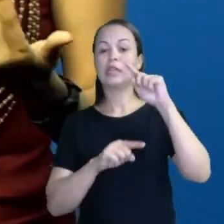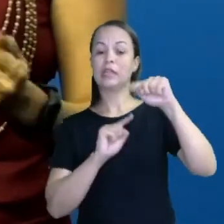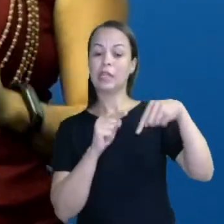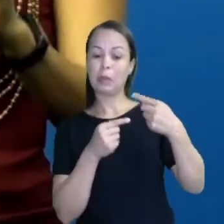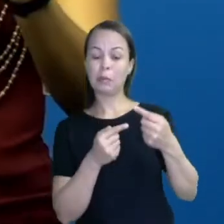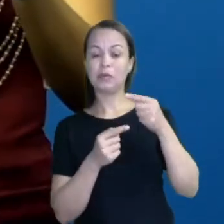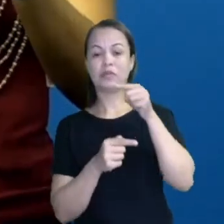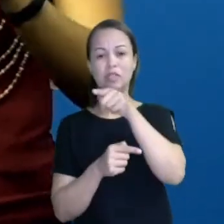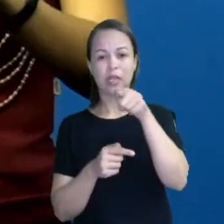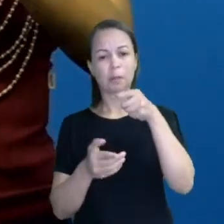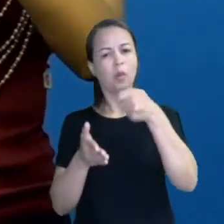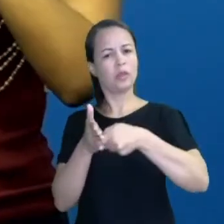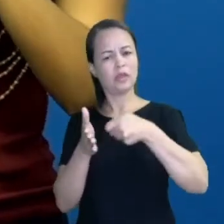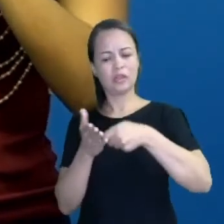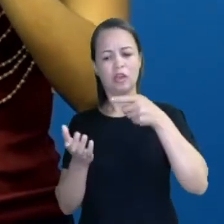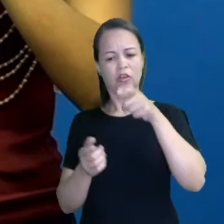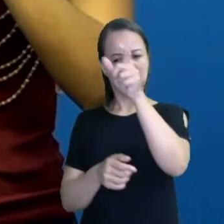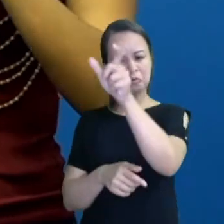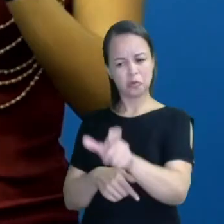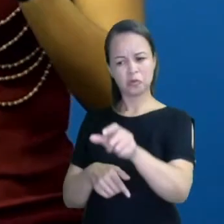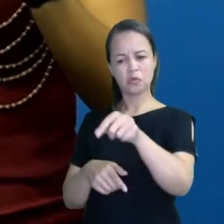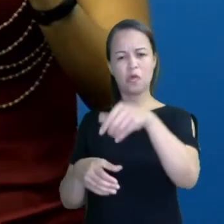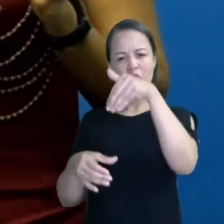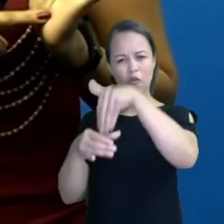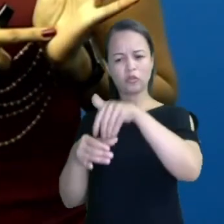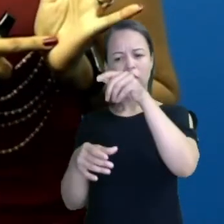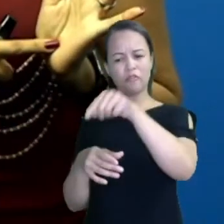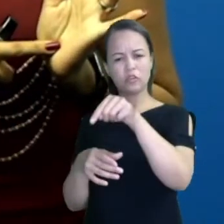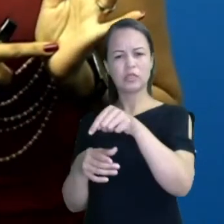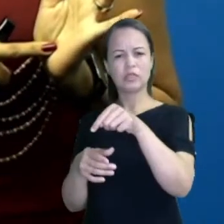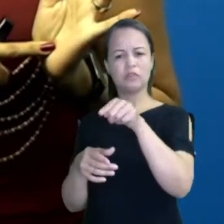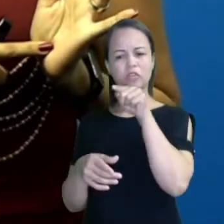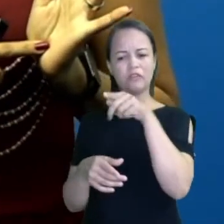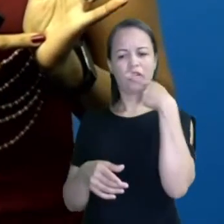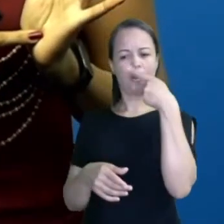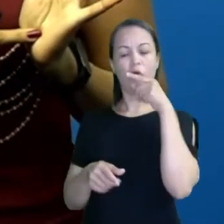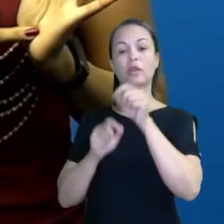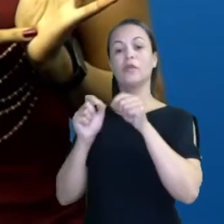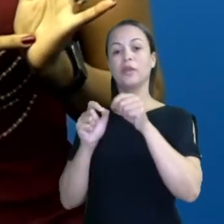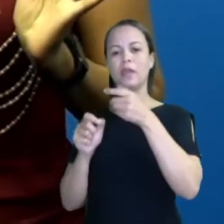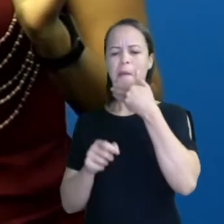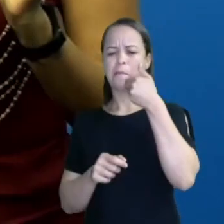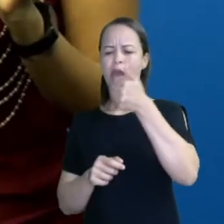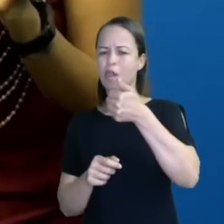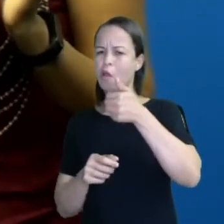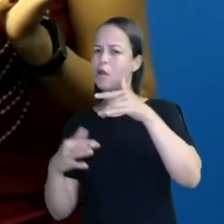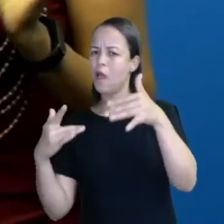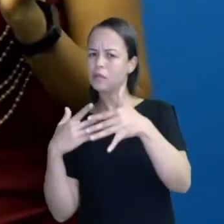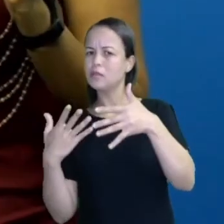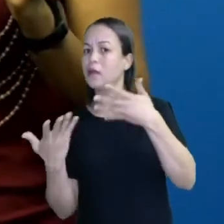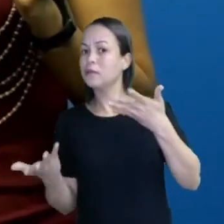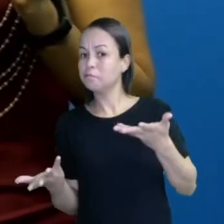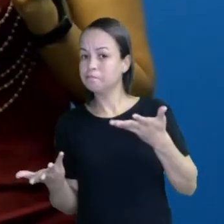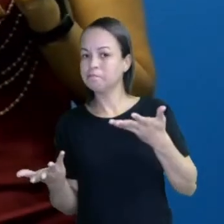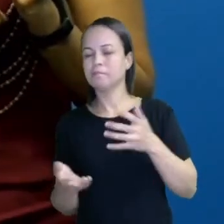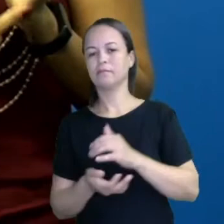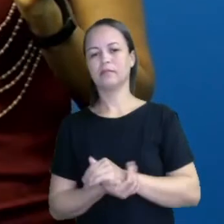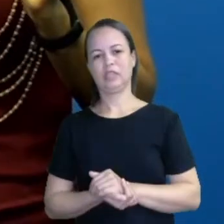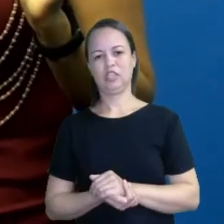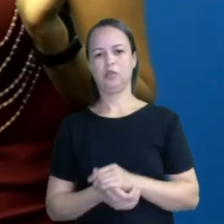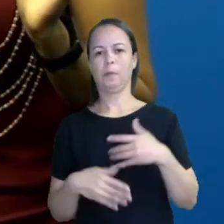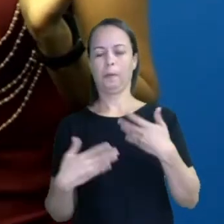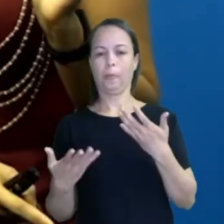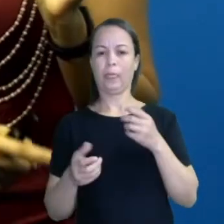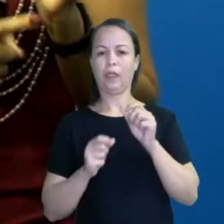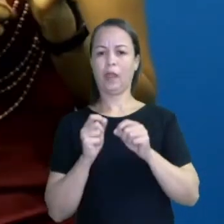exigir, poxa, eu votei em tu disseste que ia melhorar isso, cadê? Entendeu? Estava no plano do seu